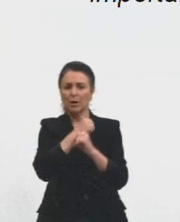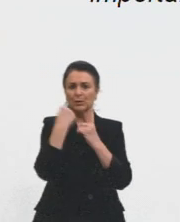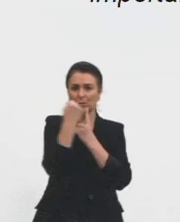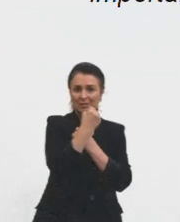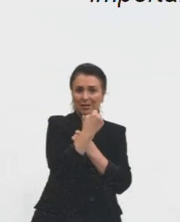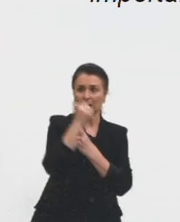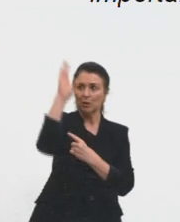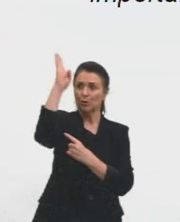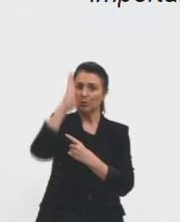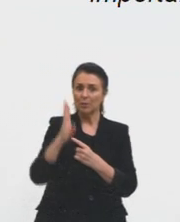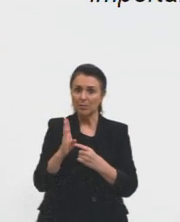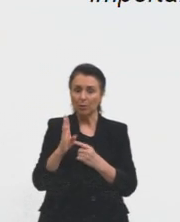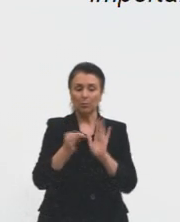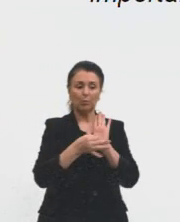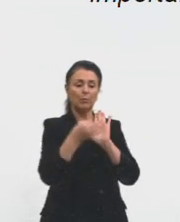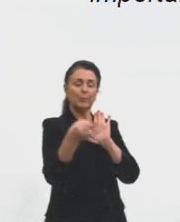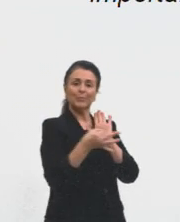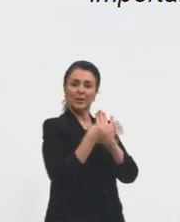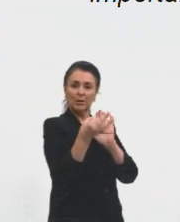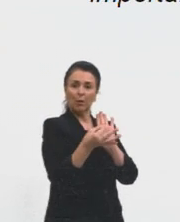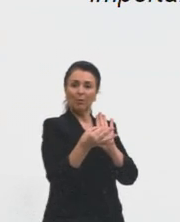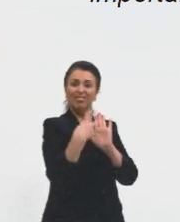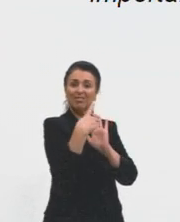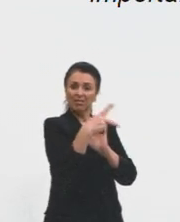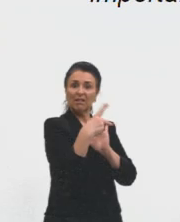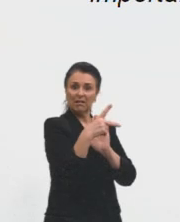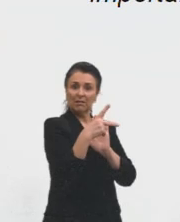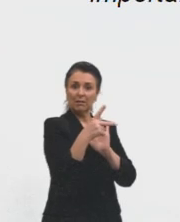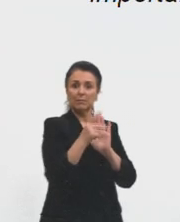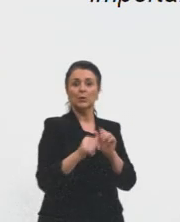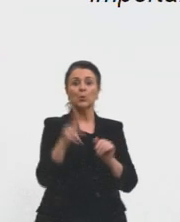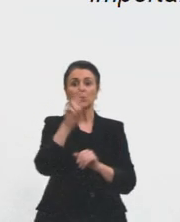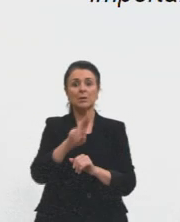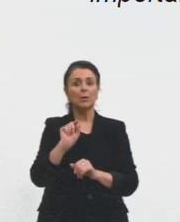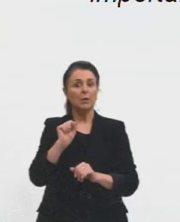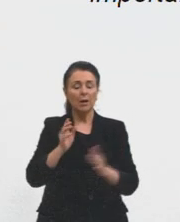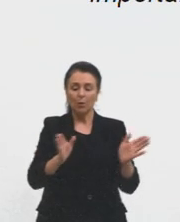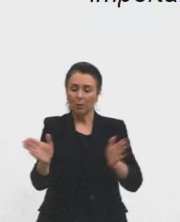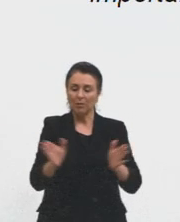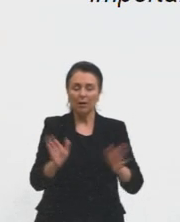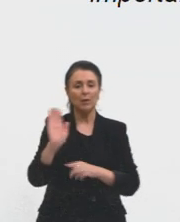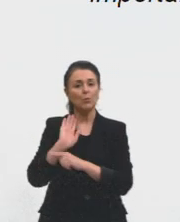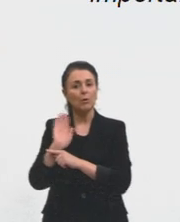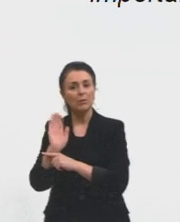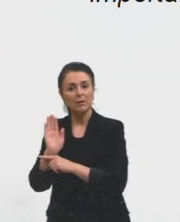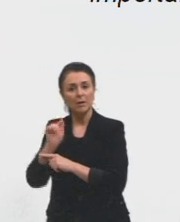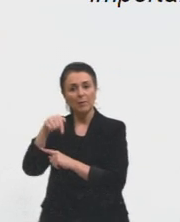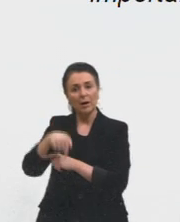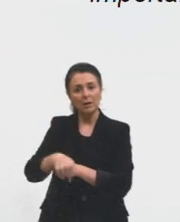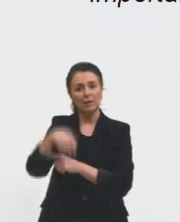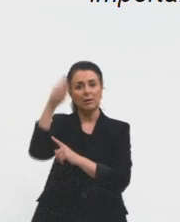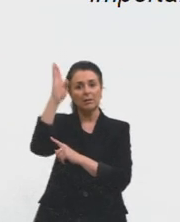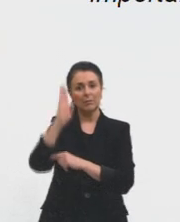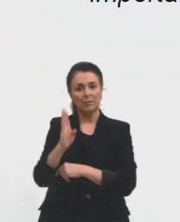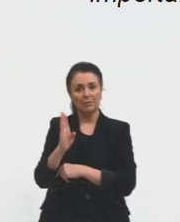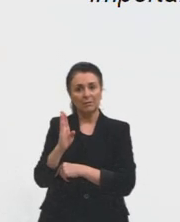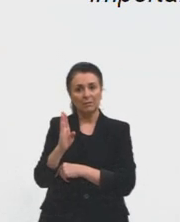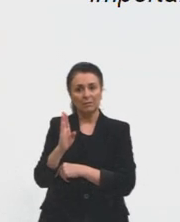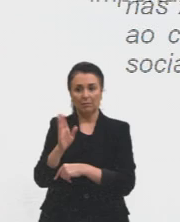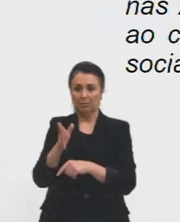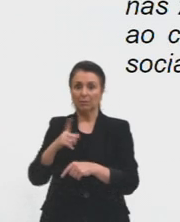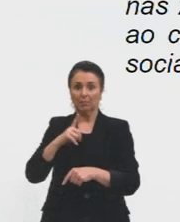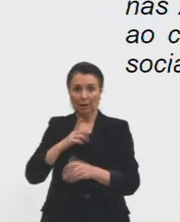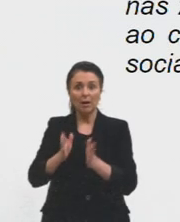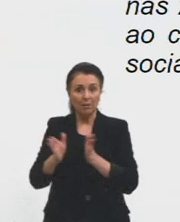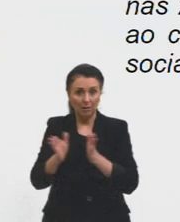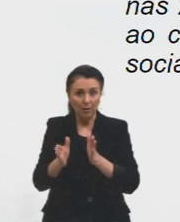aí ele se posicionou em relação à ao acesso do cinema no país né como as pessoas tenham acesso ou como elas